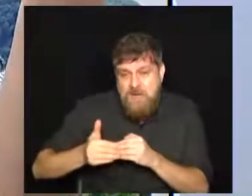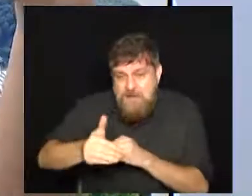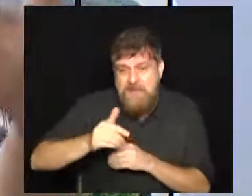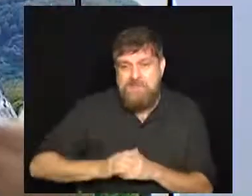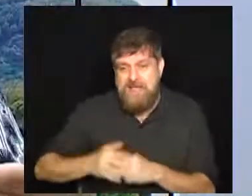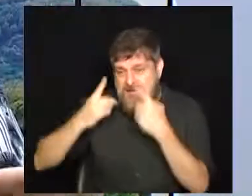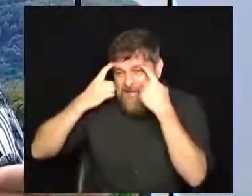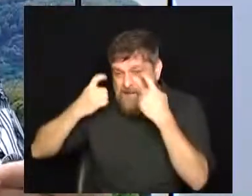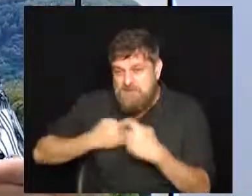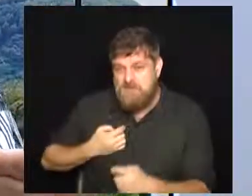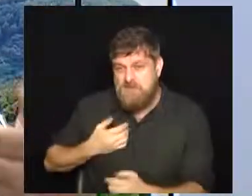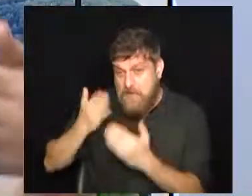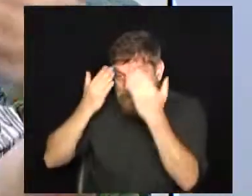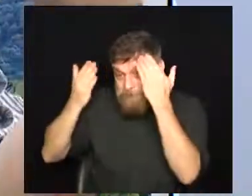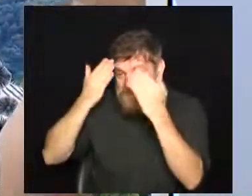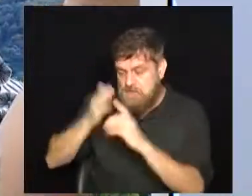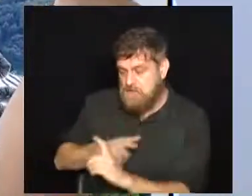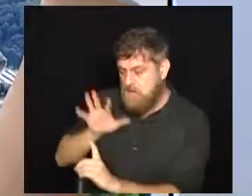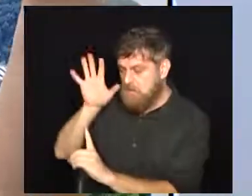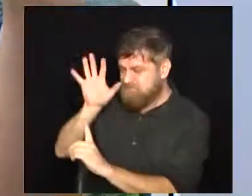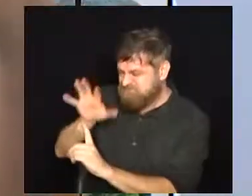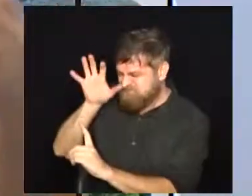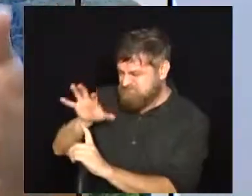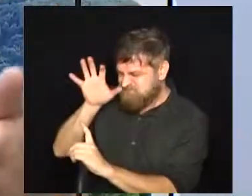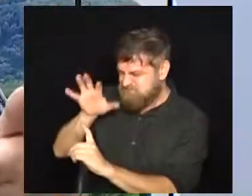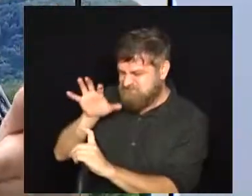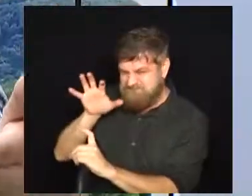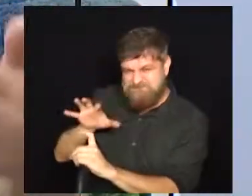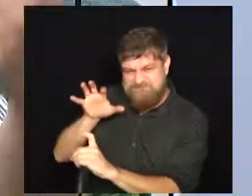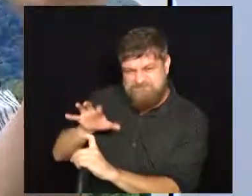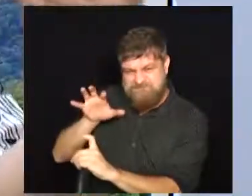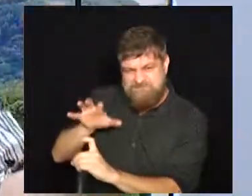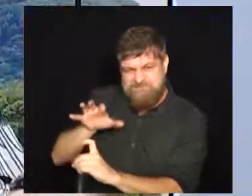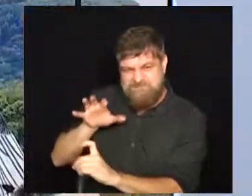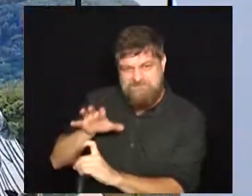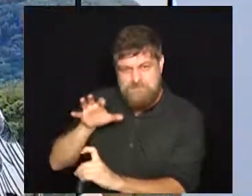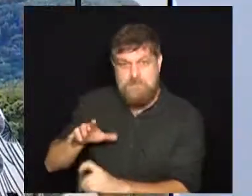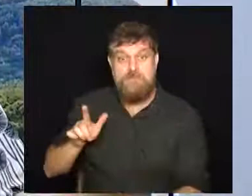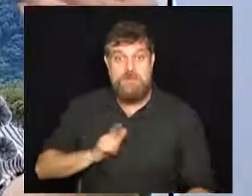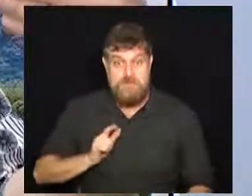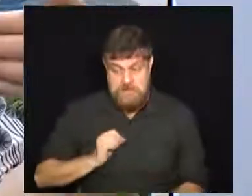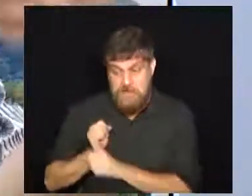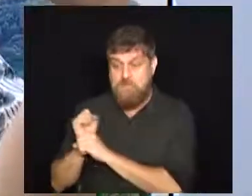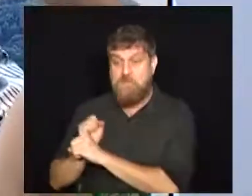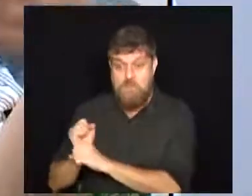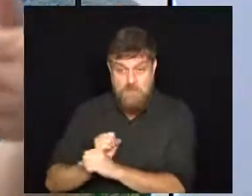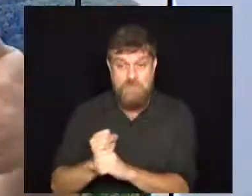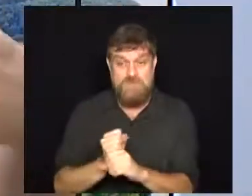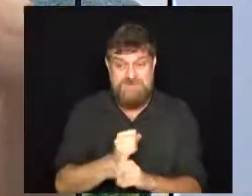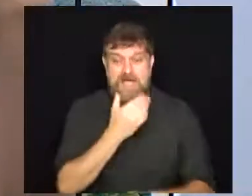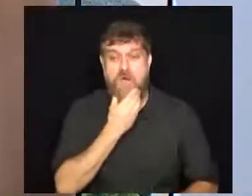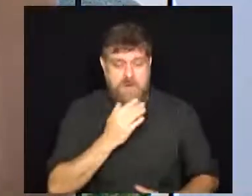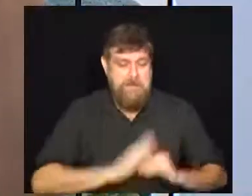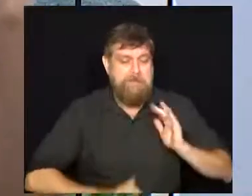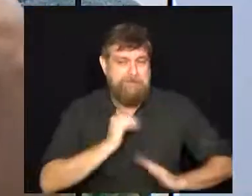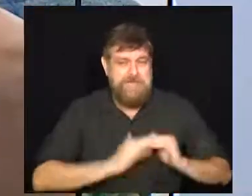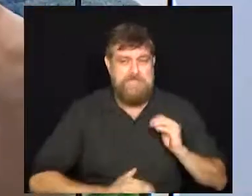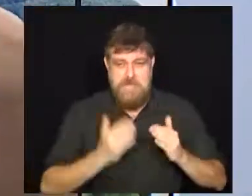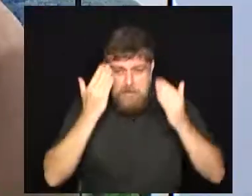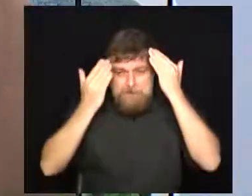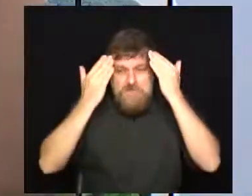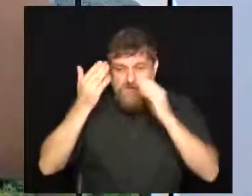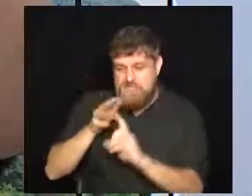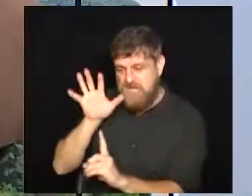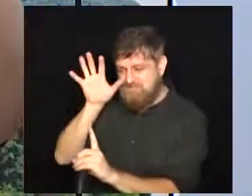violência psicológica, que às vezes ele pratica por anos. Tem casos que o homem pratica violência psicológica por